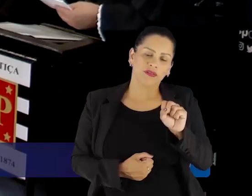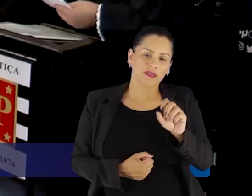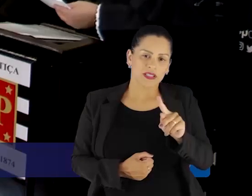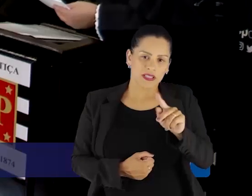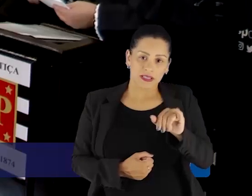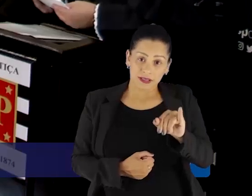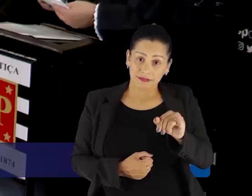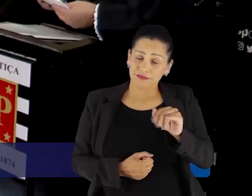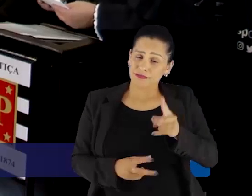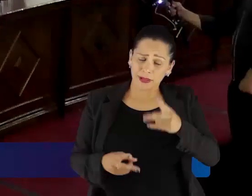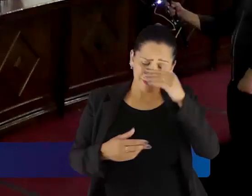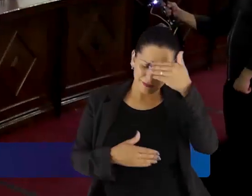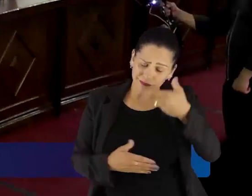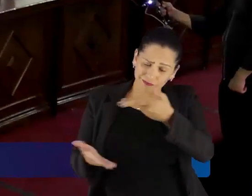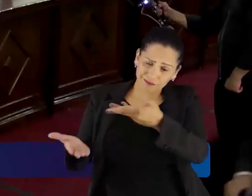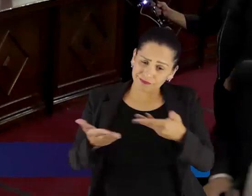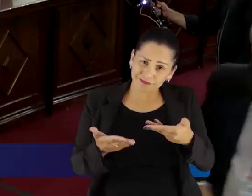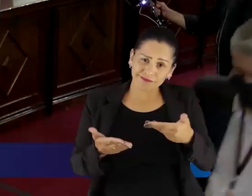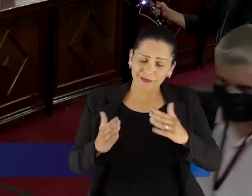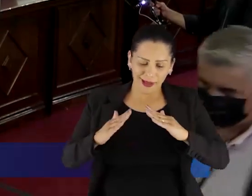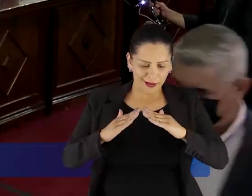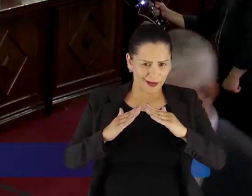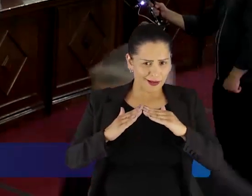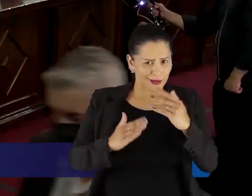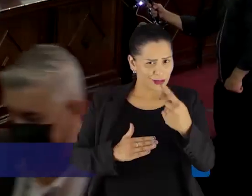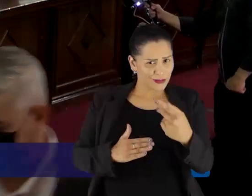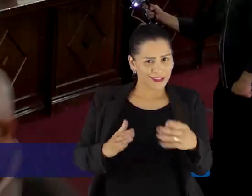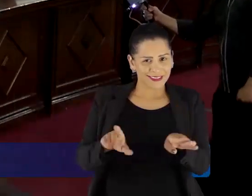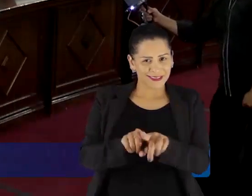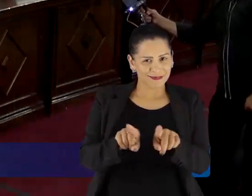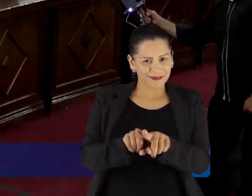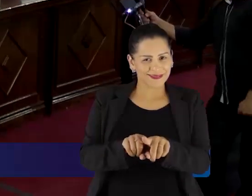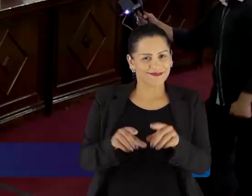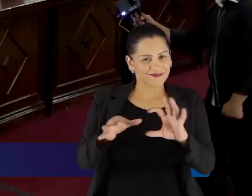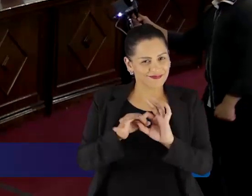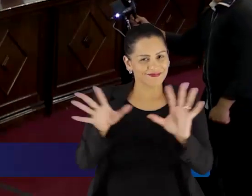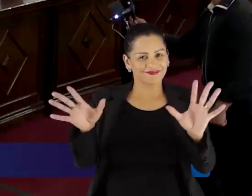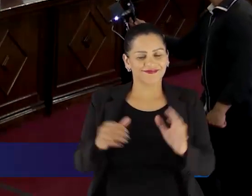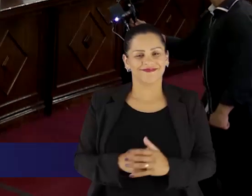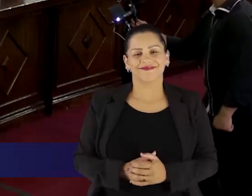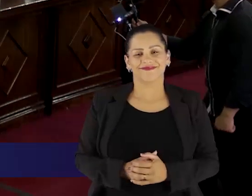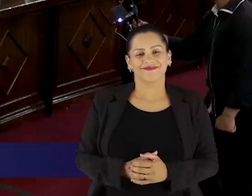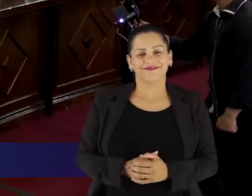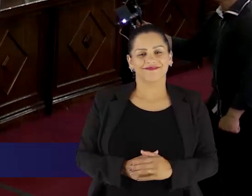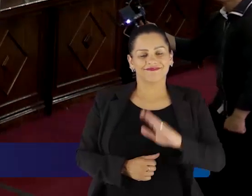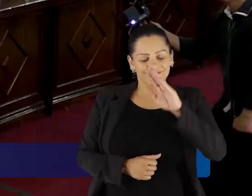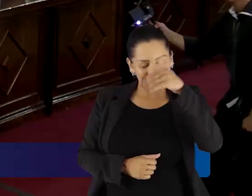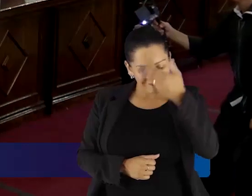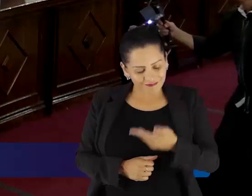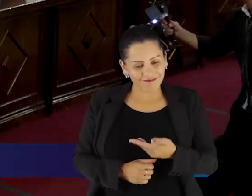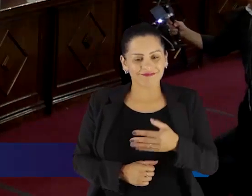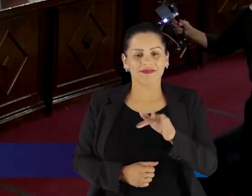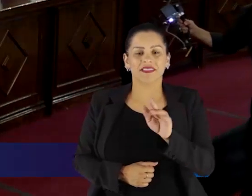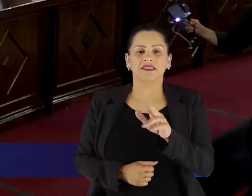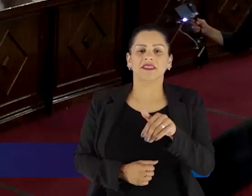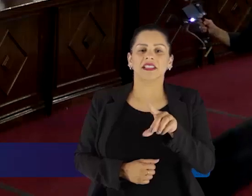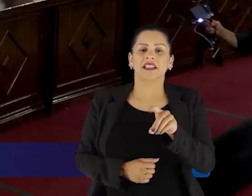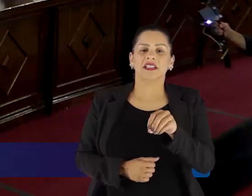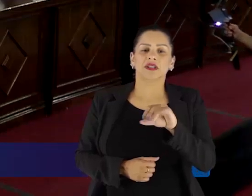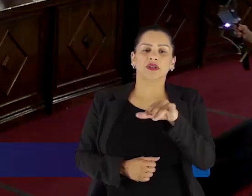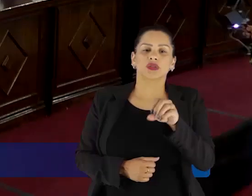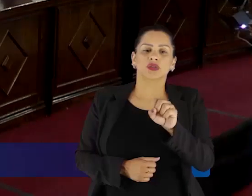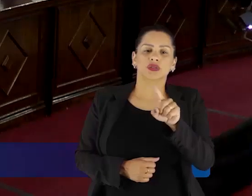recebeu e a casa o senhor bem sabe eu possa também o Excelentíssimo Senhor Fernando José da Costa